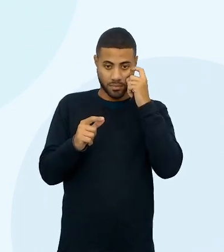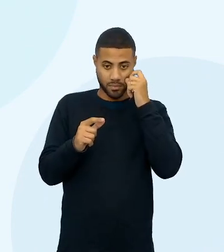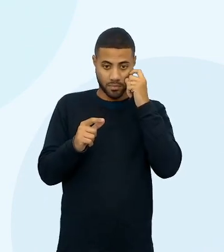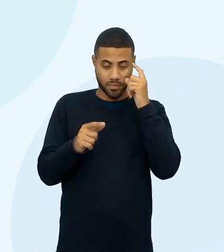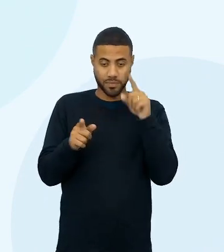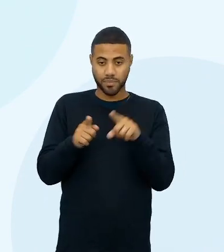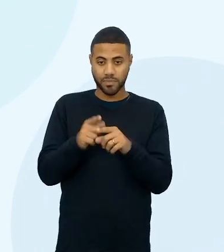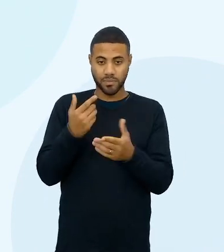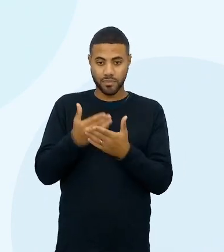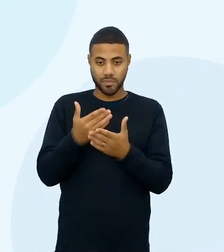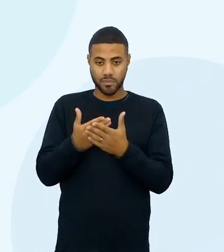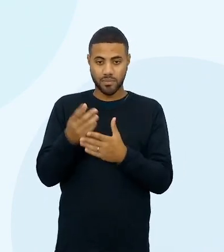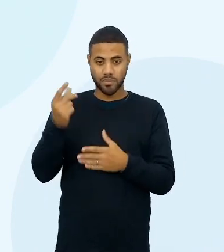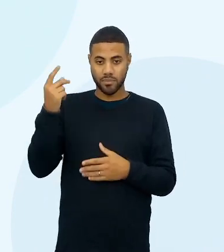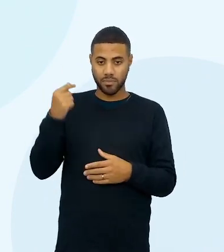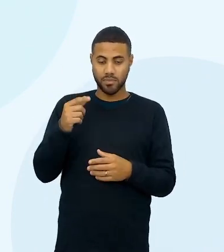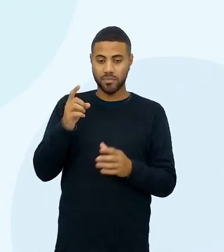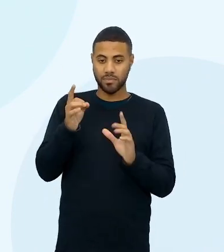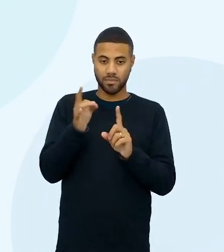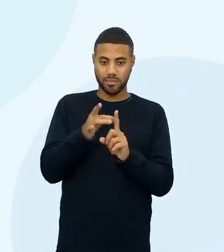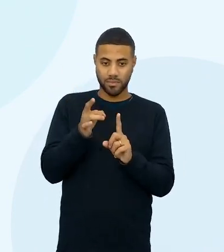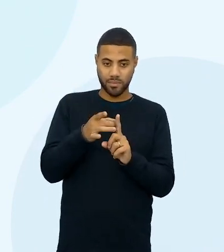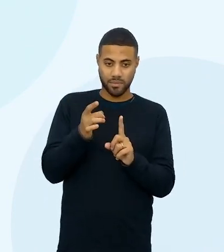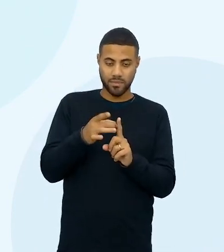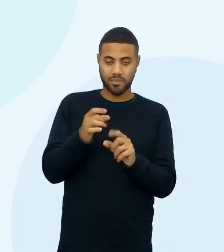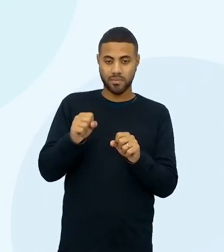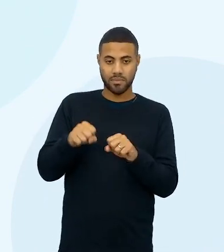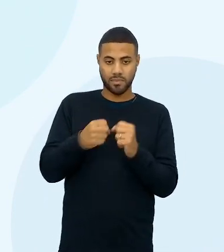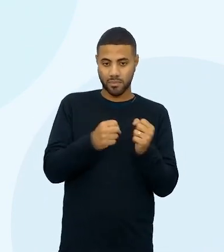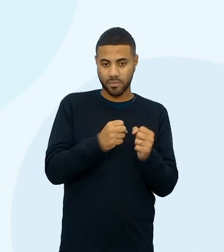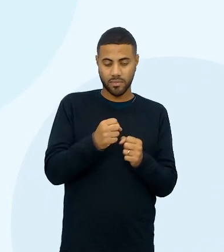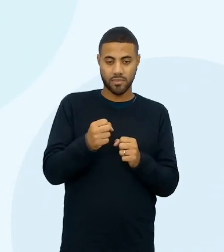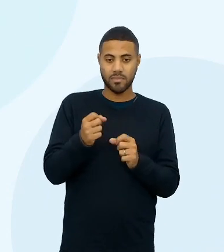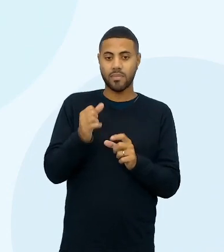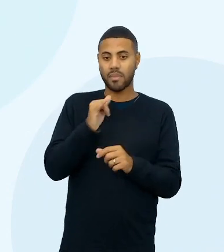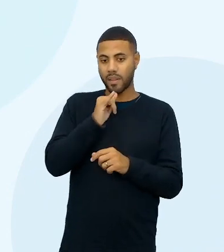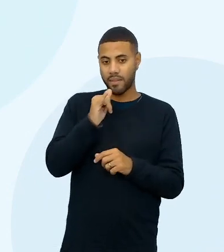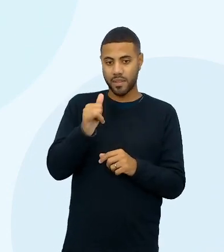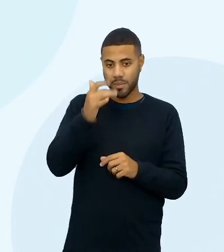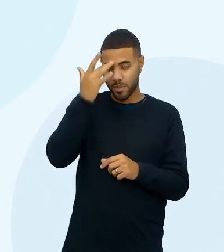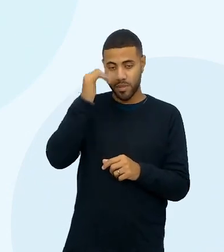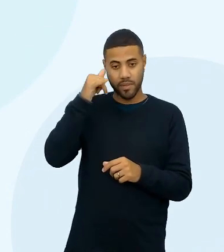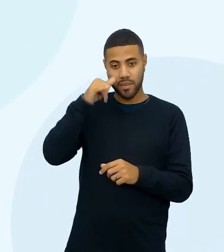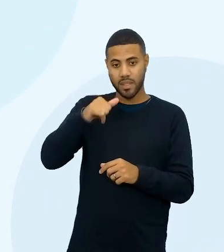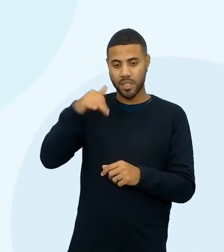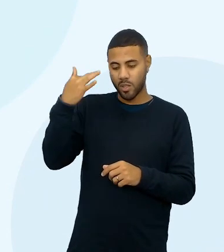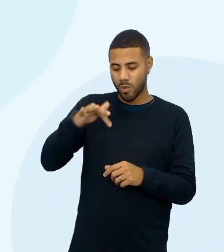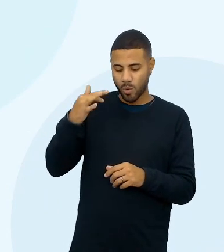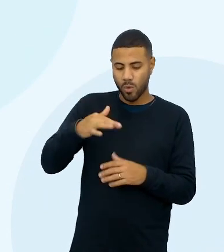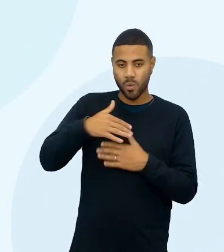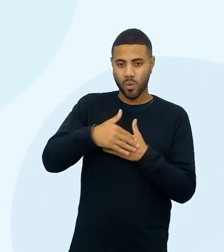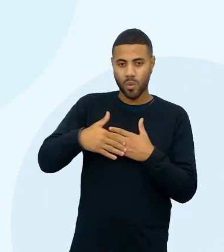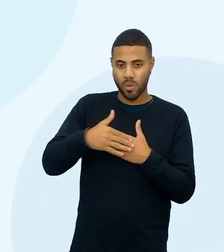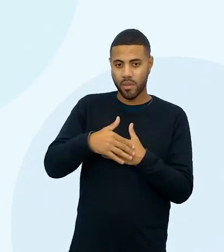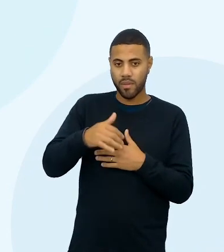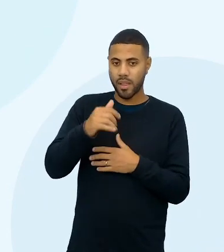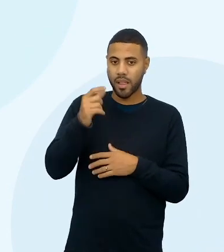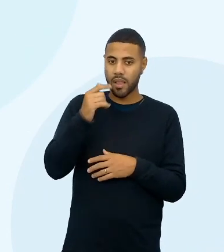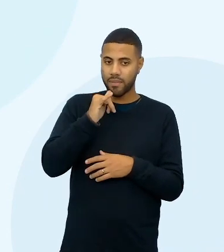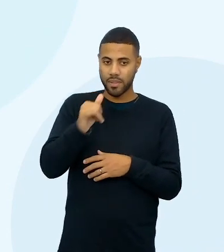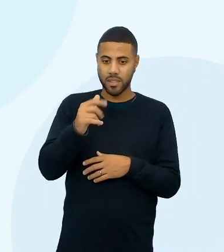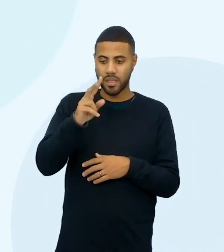anterior, se tiver vidro ou coisas cortantes, coloque um aviso para o coletor não se machucar,